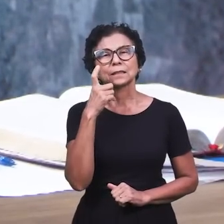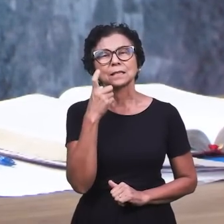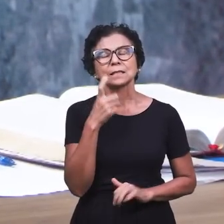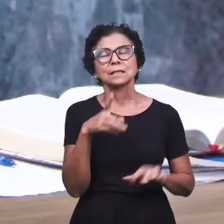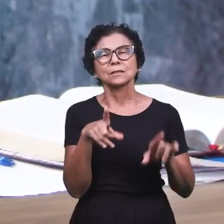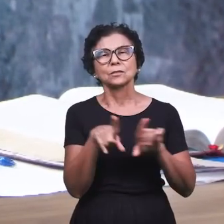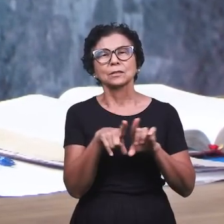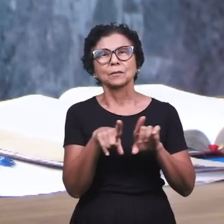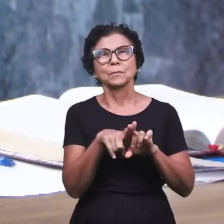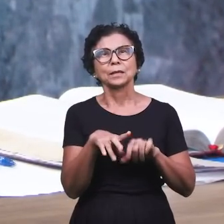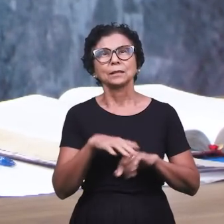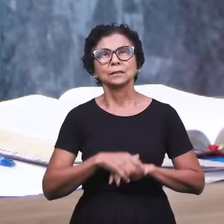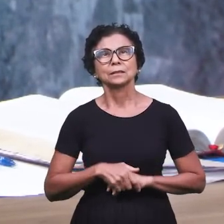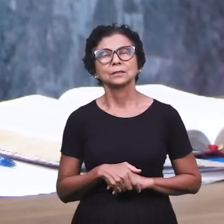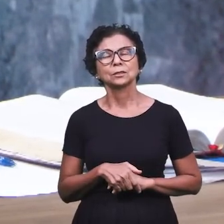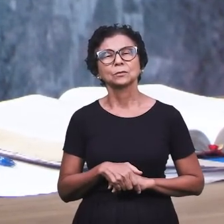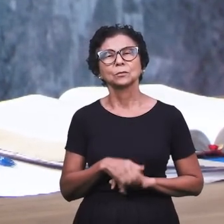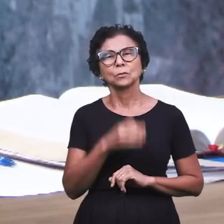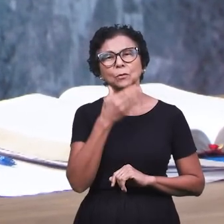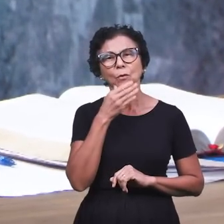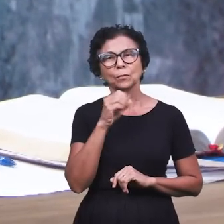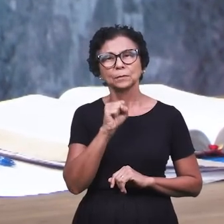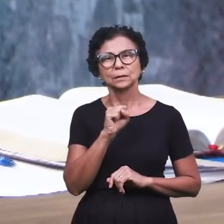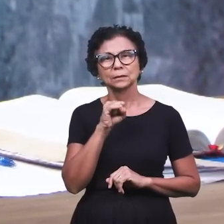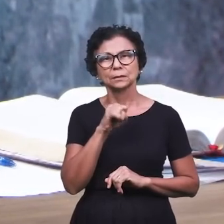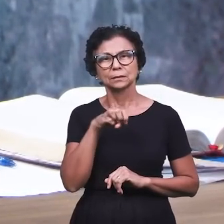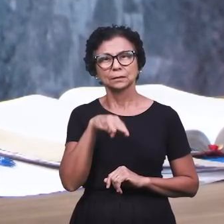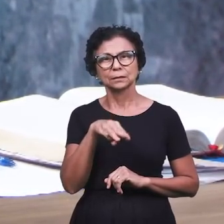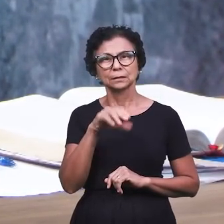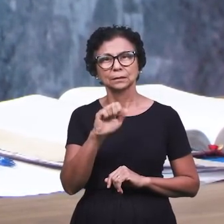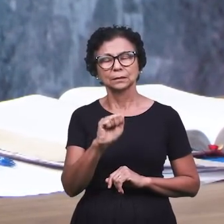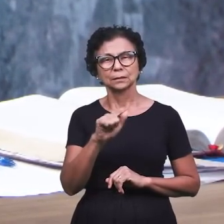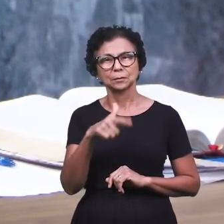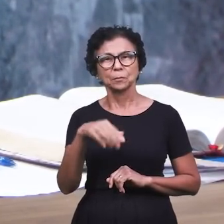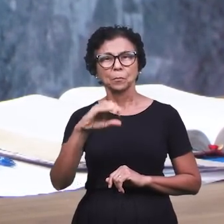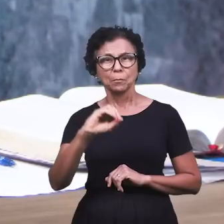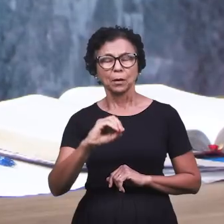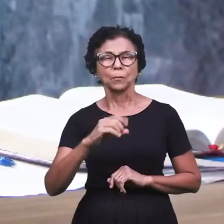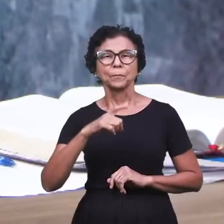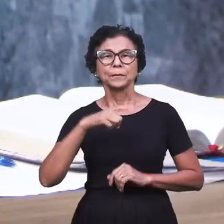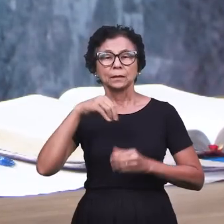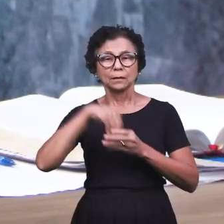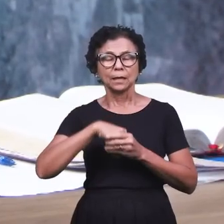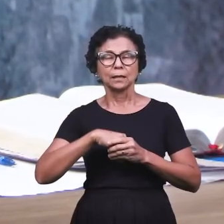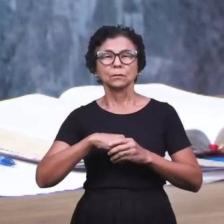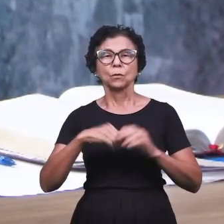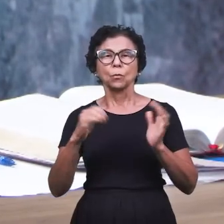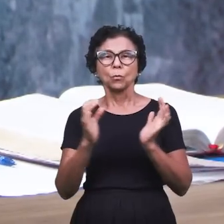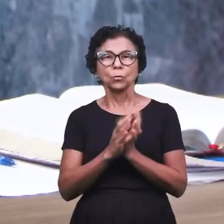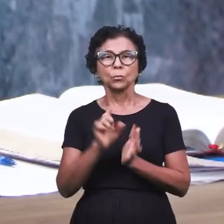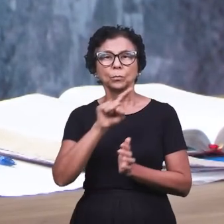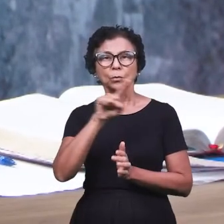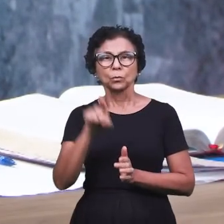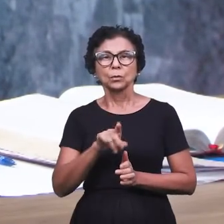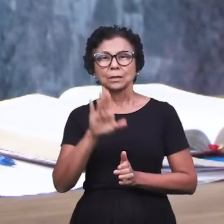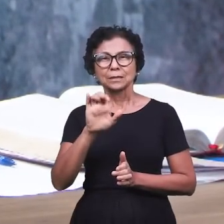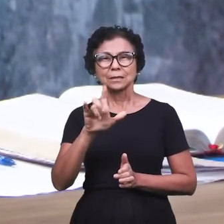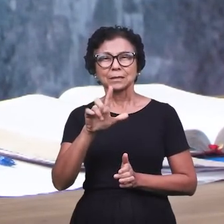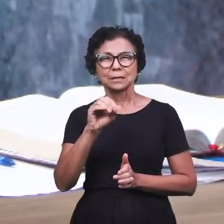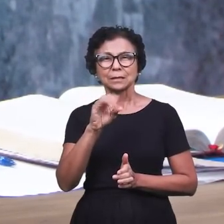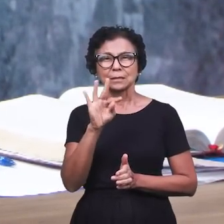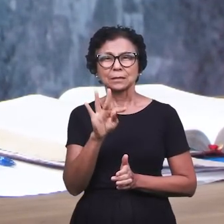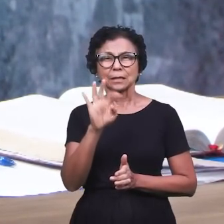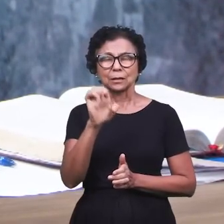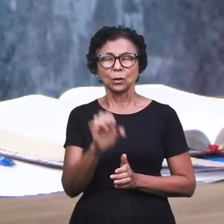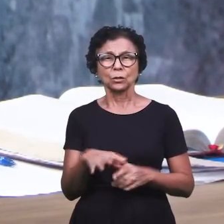membro, né, Simão, que era o Zelote. E os Zelotes eram um grupo que havia em Israel que eram totalmente contra o